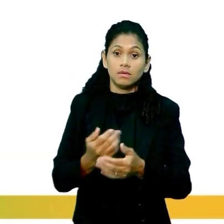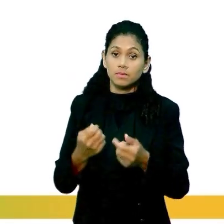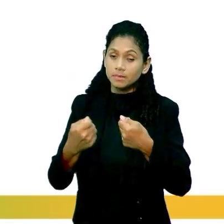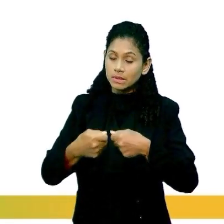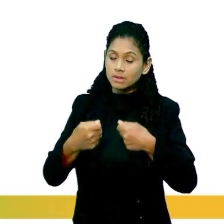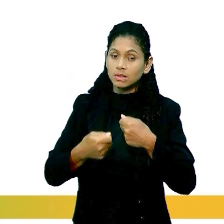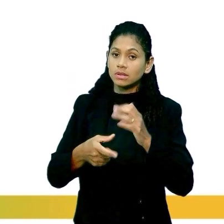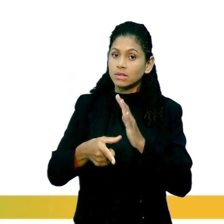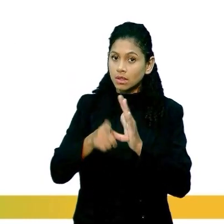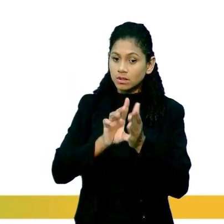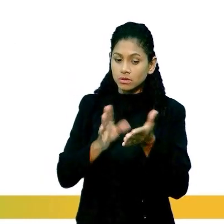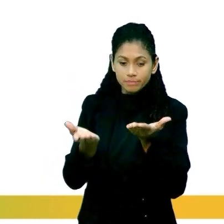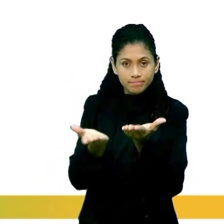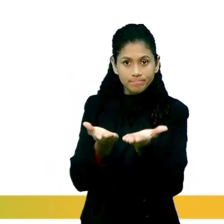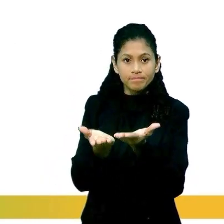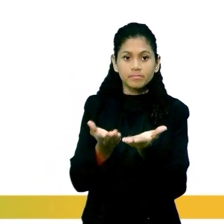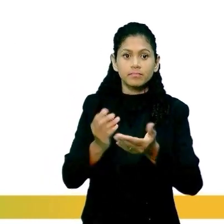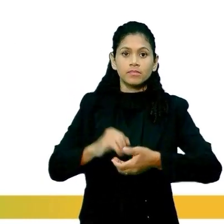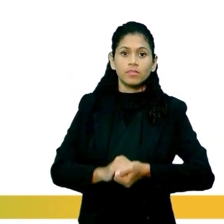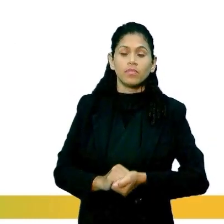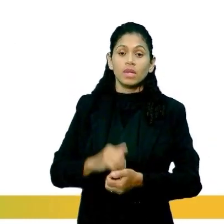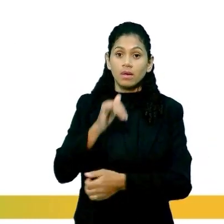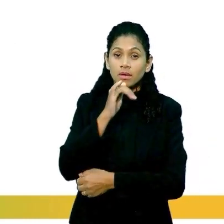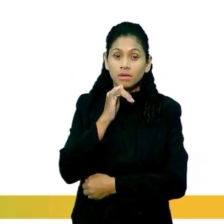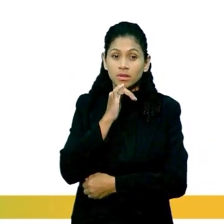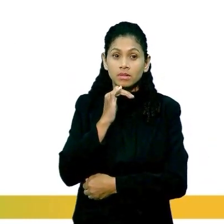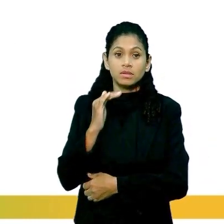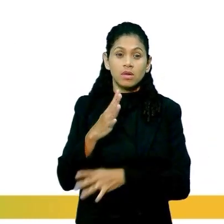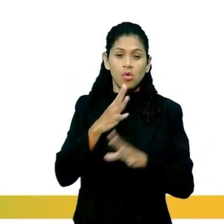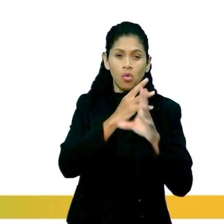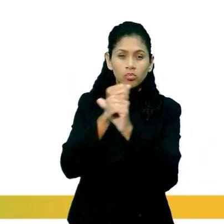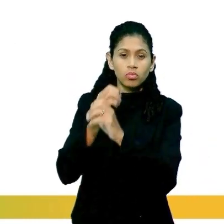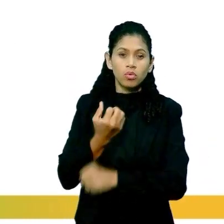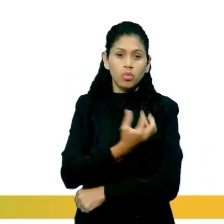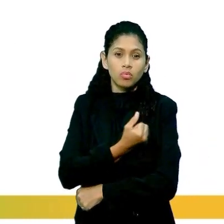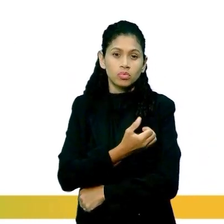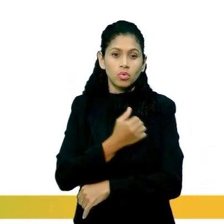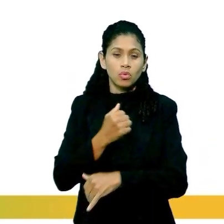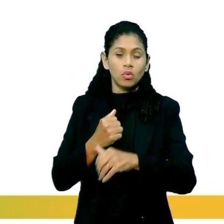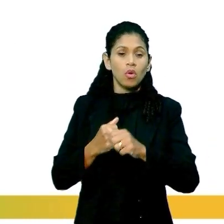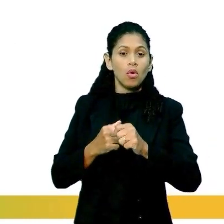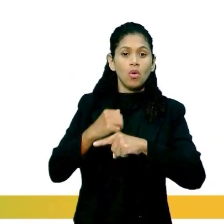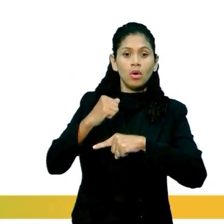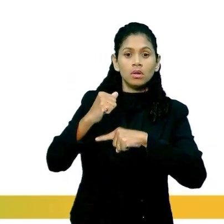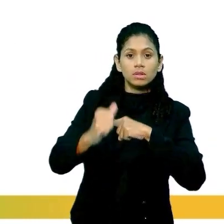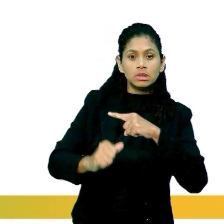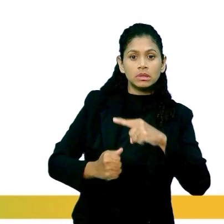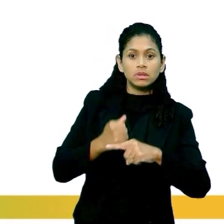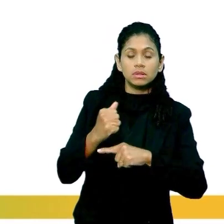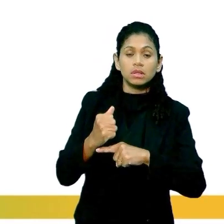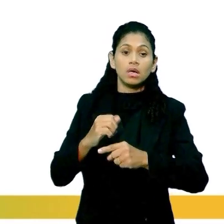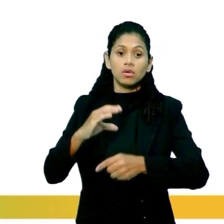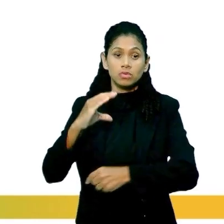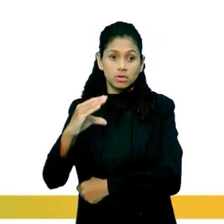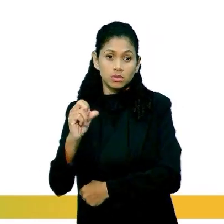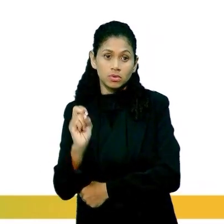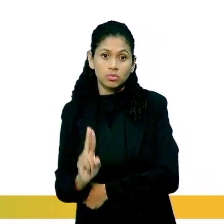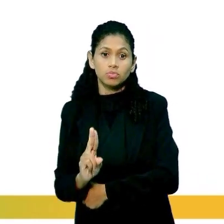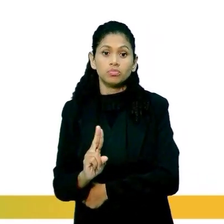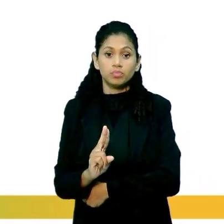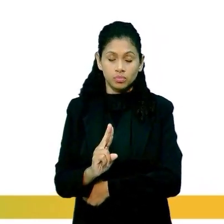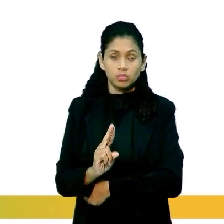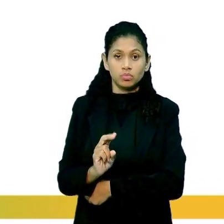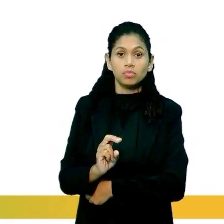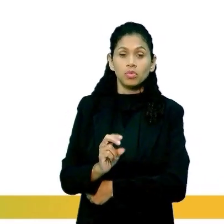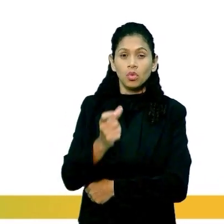as conversões. Olha esse exemplo aí na tela. Calcule o número de átomos de cobre em uma moeda, considere que ela seja 100% cobre,